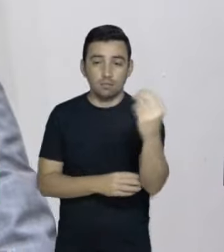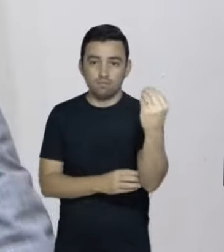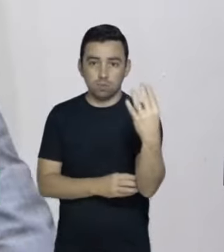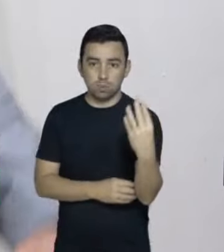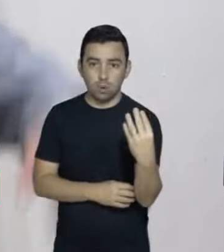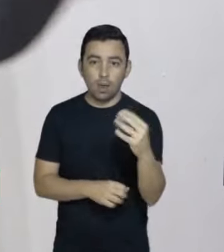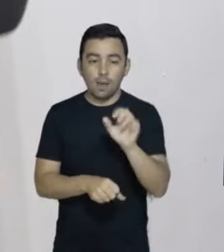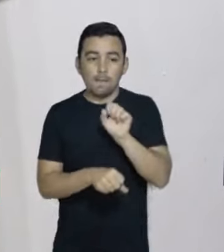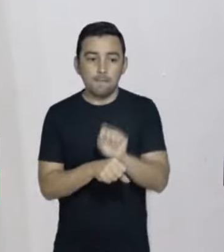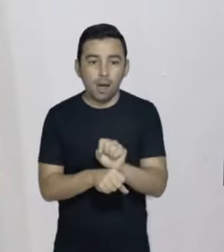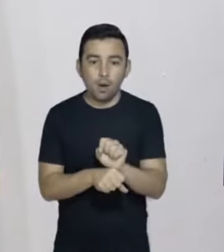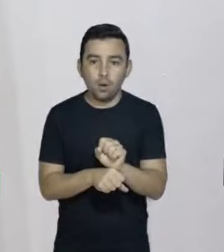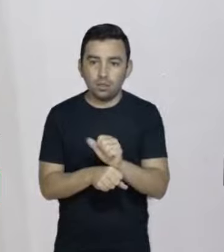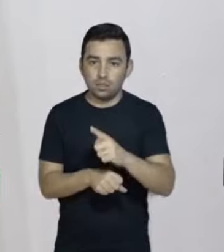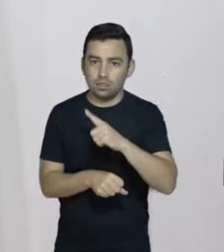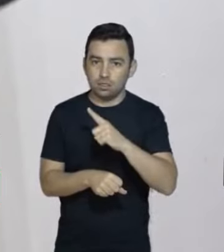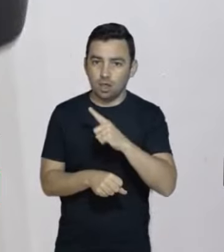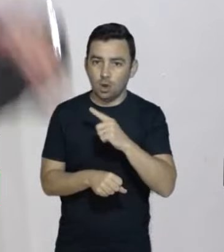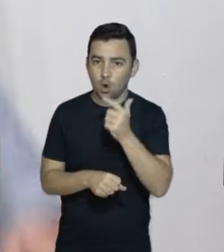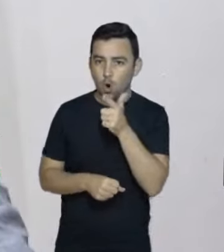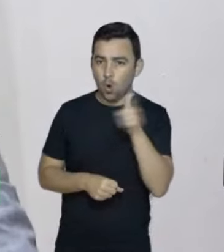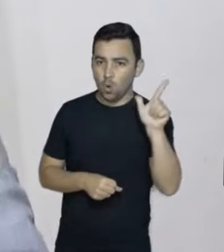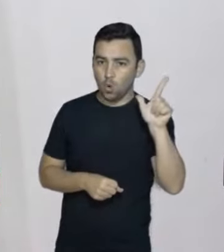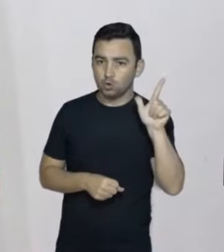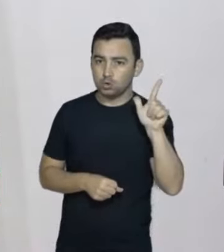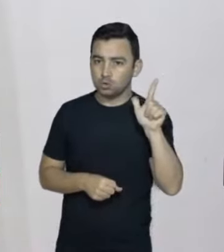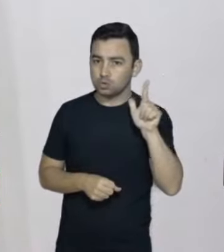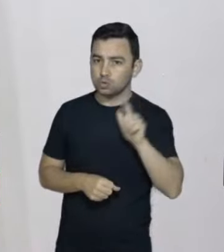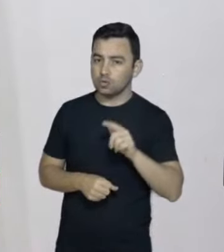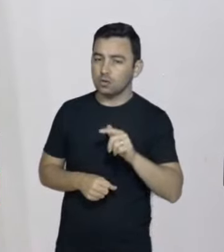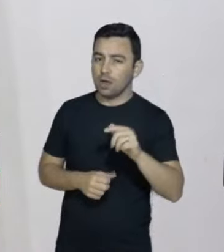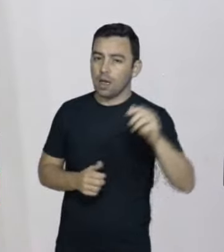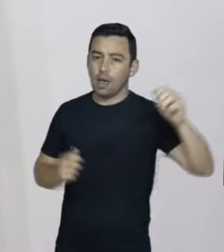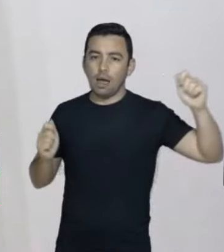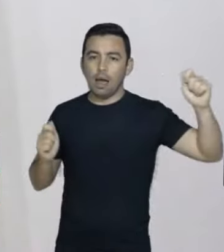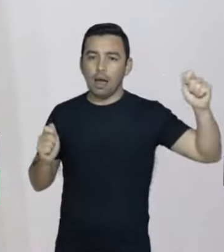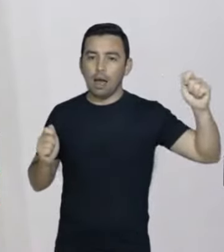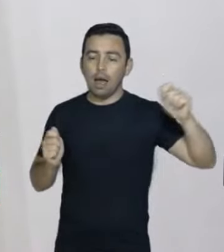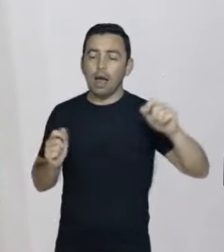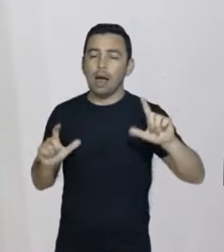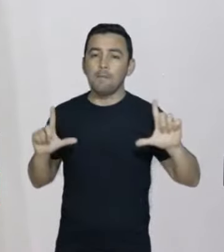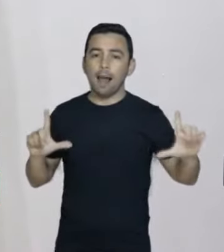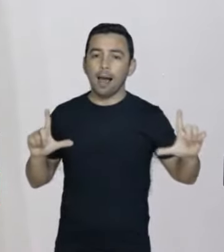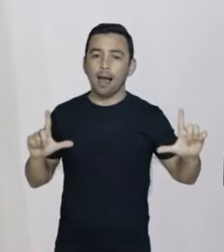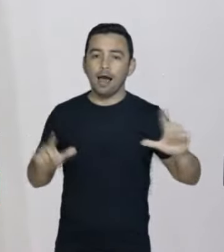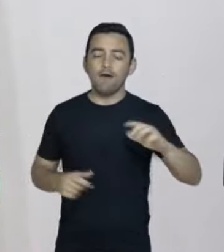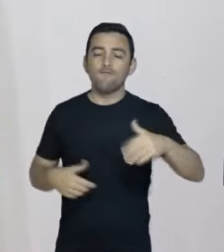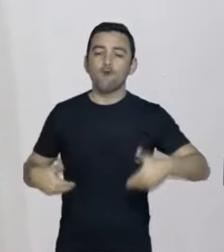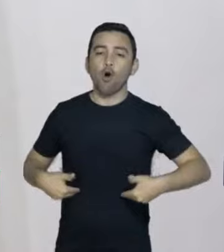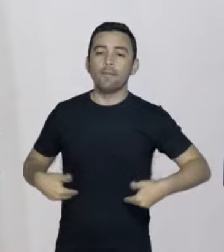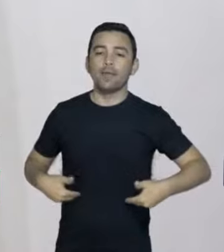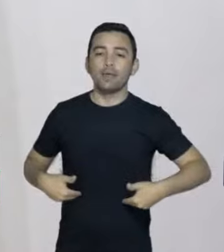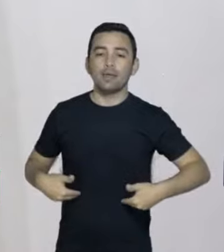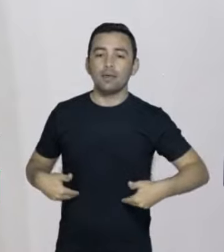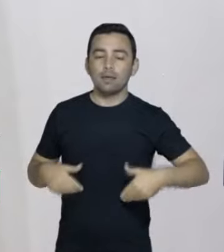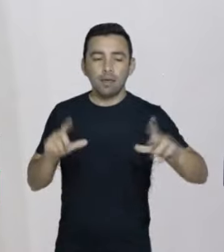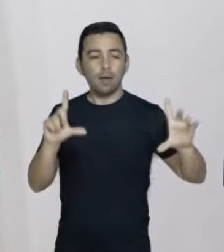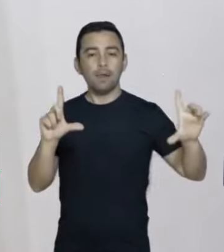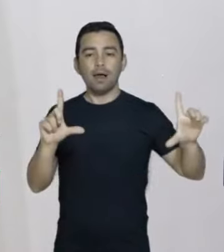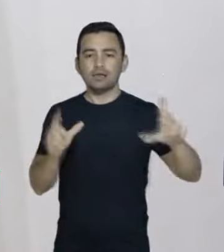que não tem um sujeito com o braço mais grosso que o meu lá, segurando uma placa fome. Fica até engraçado, a placa fica pequenininha na mão do cara,